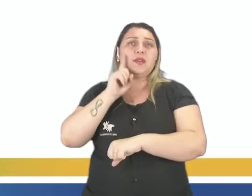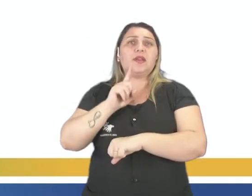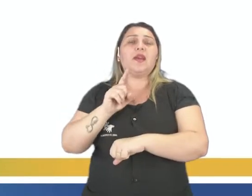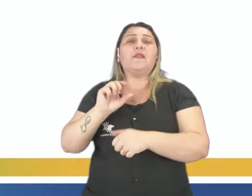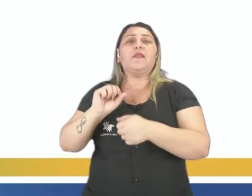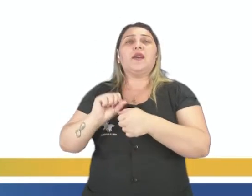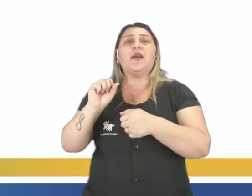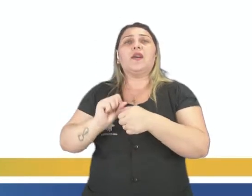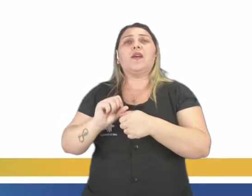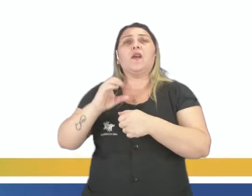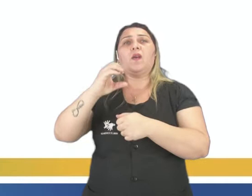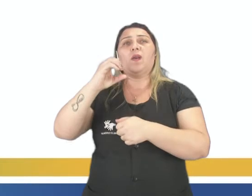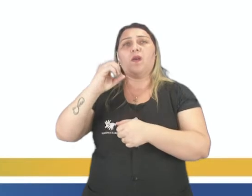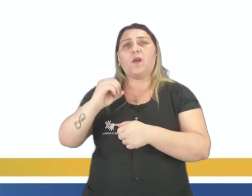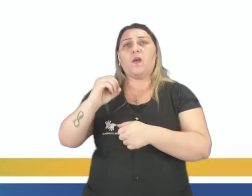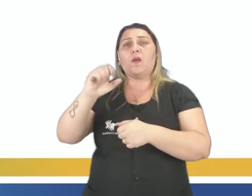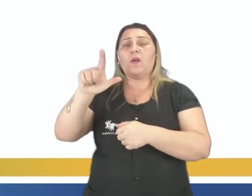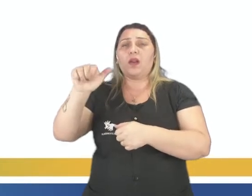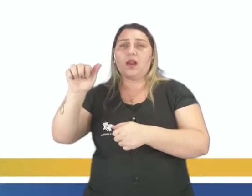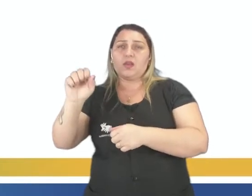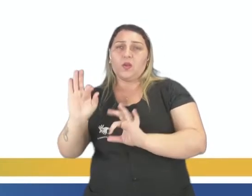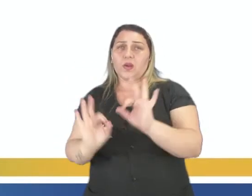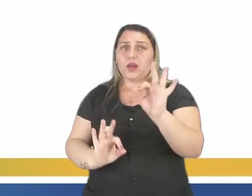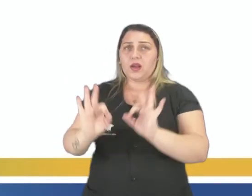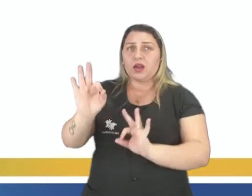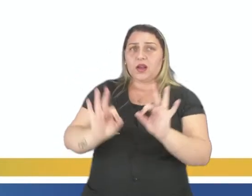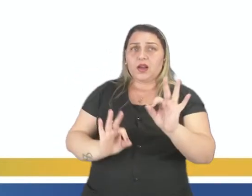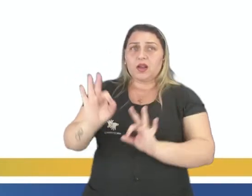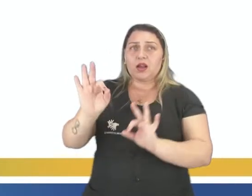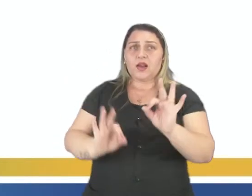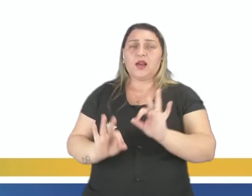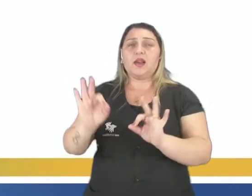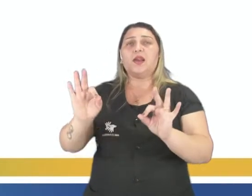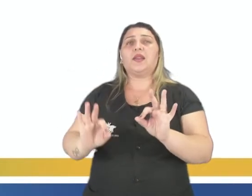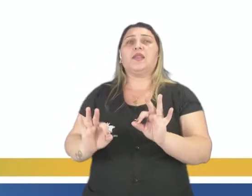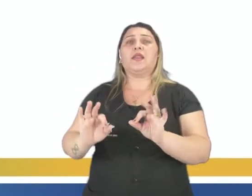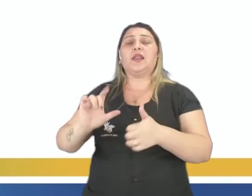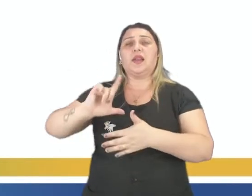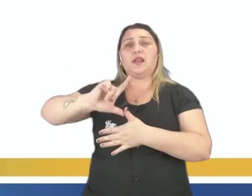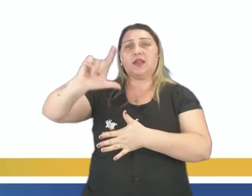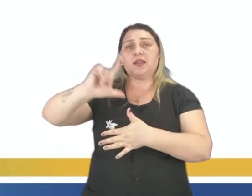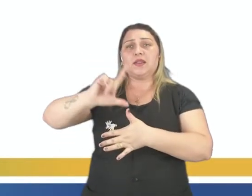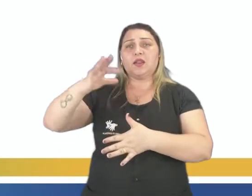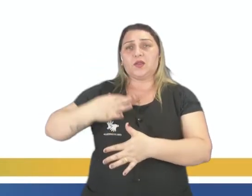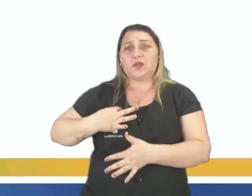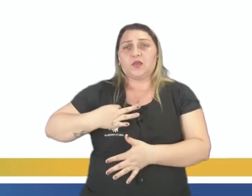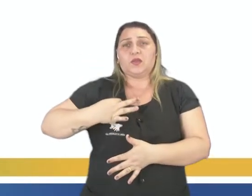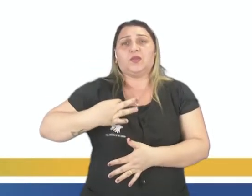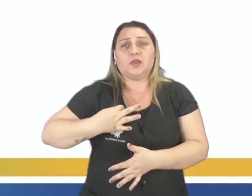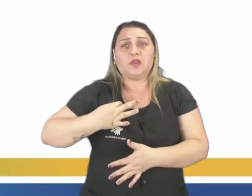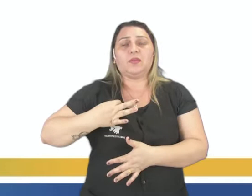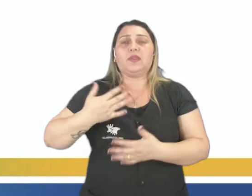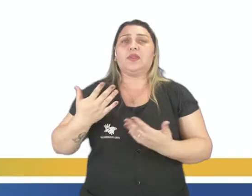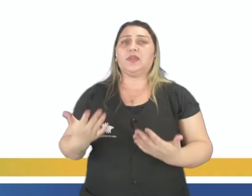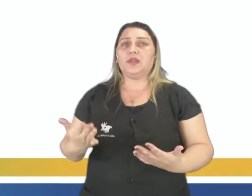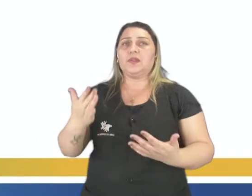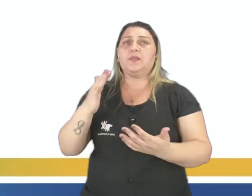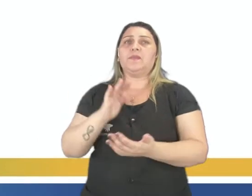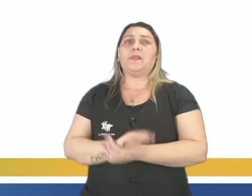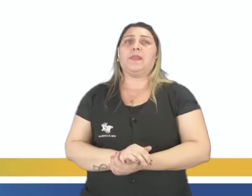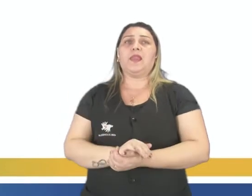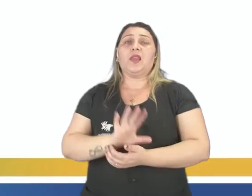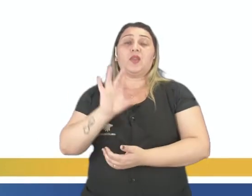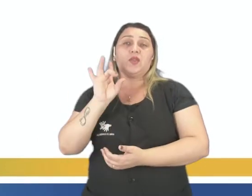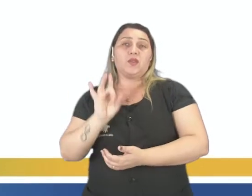cria a OLAS, né? Que seria a Organização Latino-Americana de Solidariedade, tá, pessoal? Só